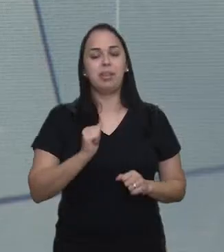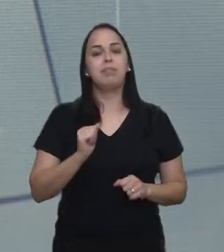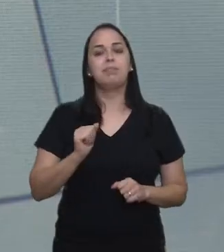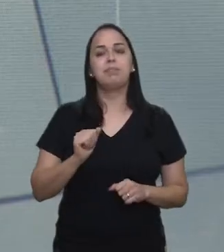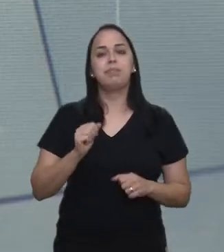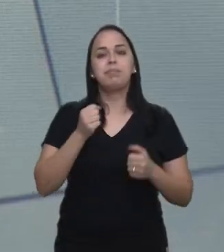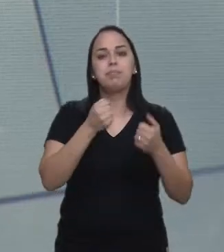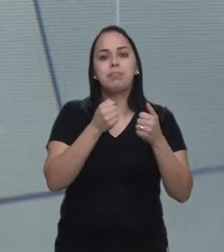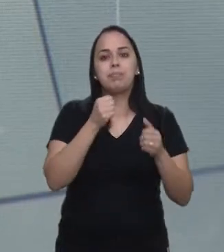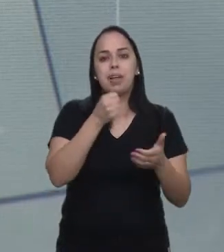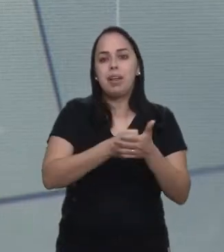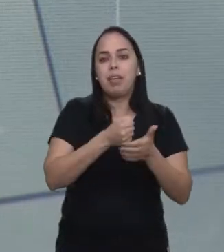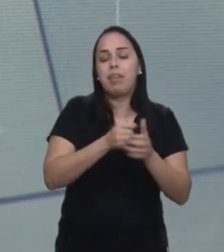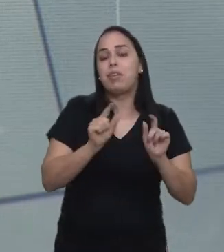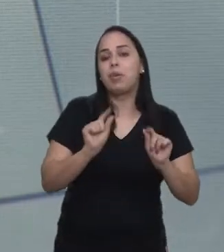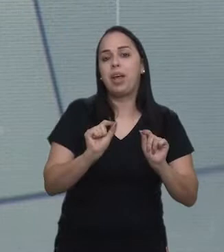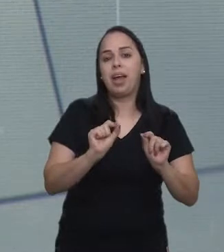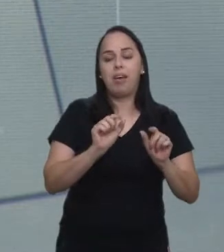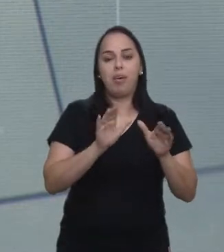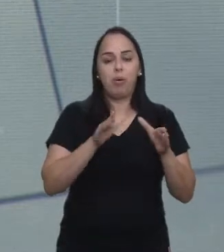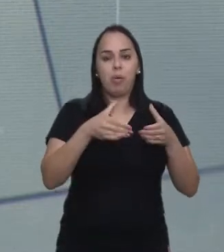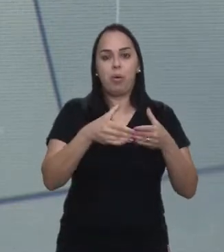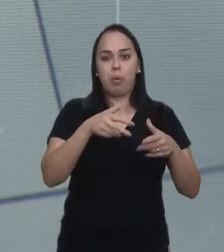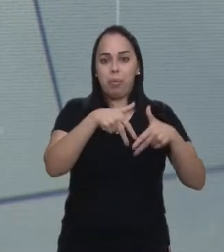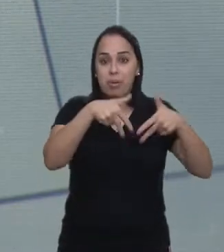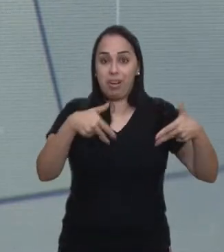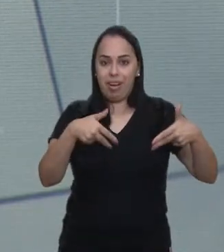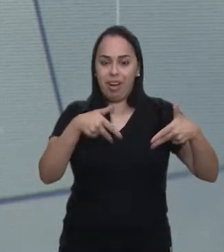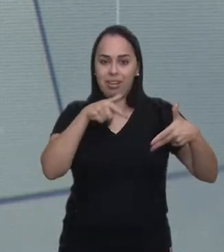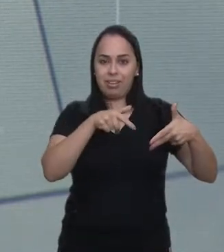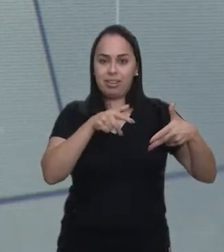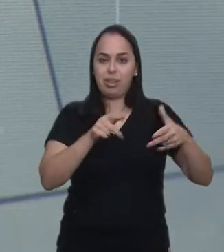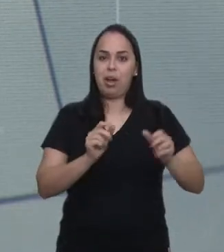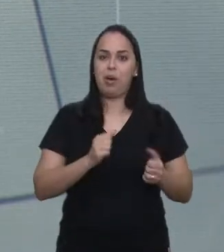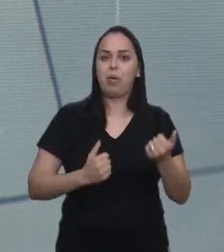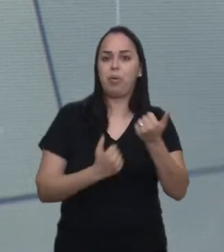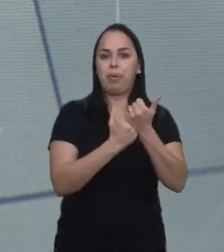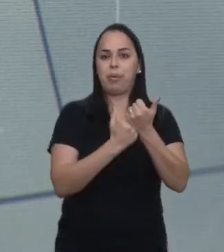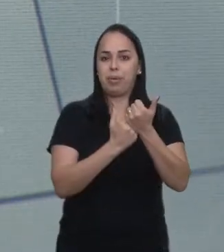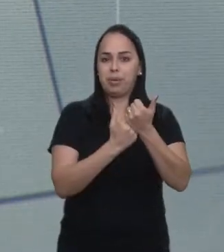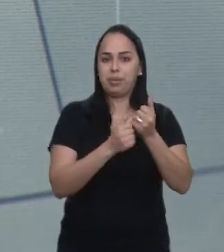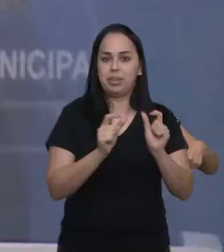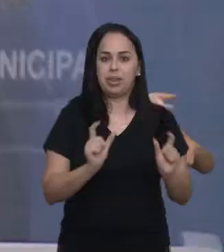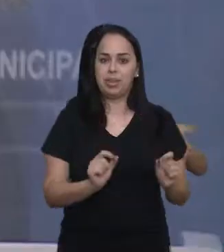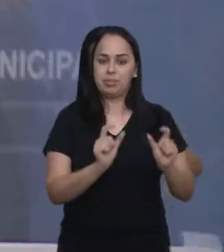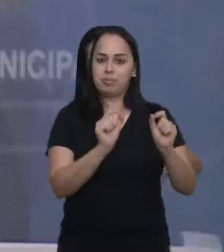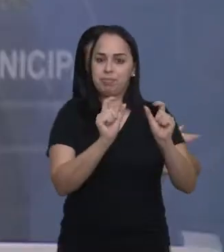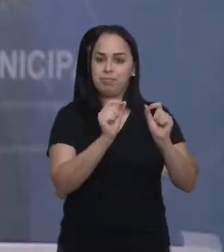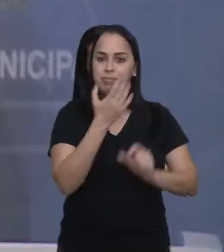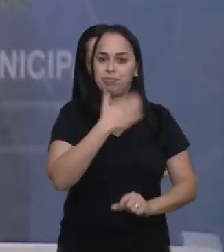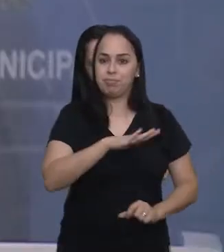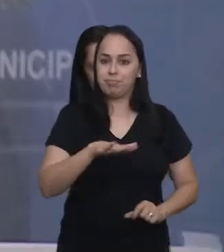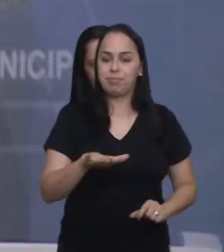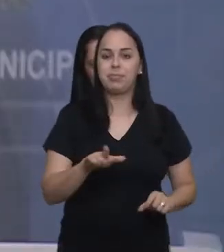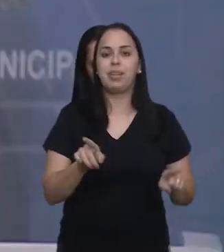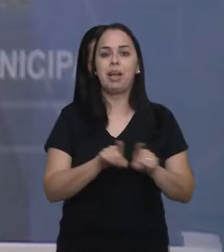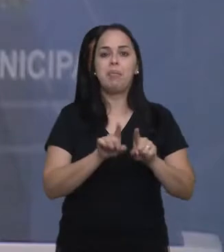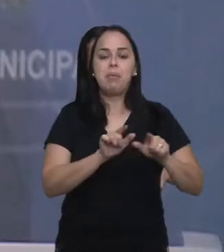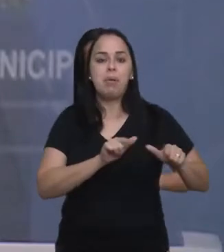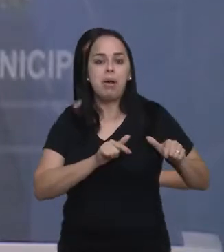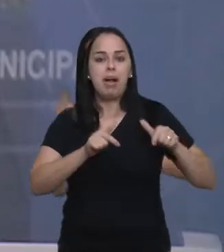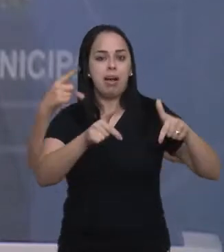Petiti defendeu o trabalho do GAC, o Grupo de Apoio à Criança com Câncer de São José dos Campos, e a importância